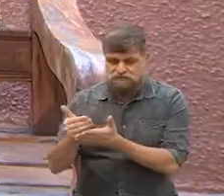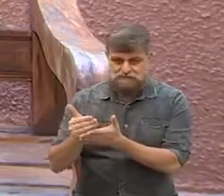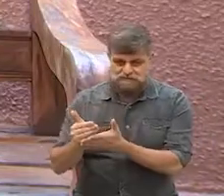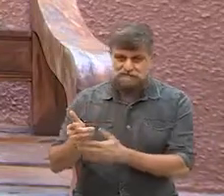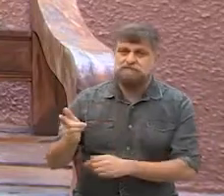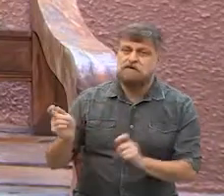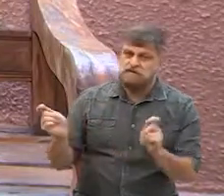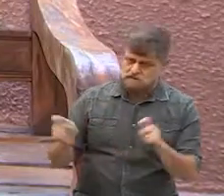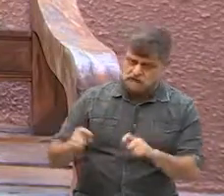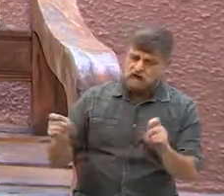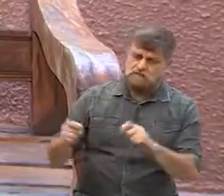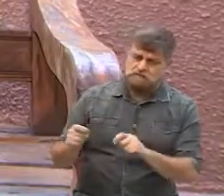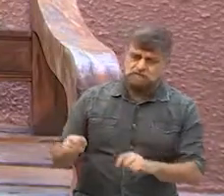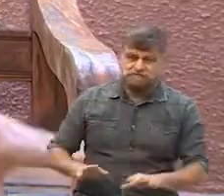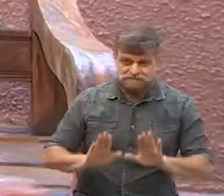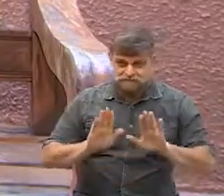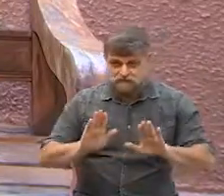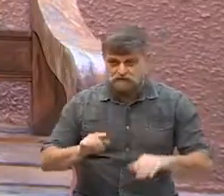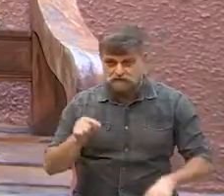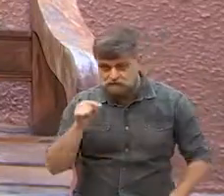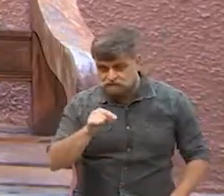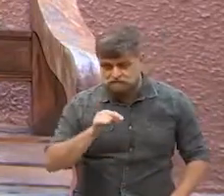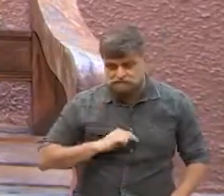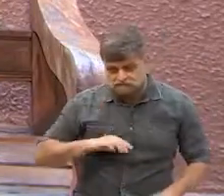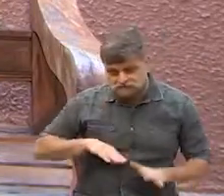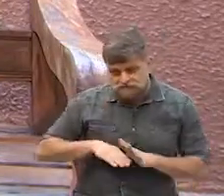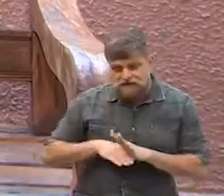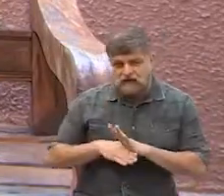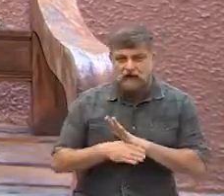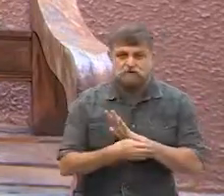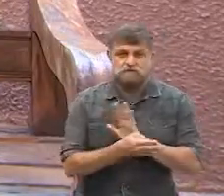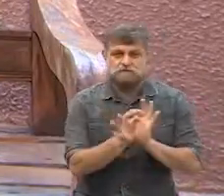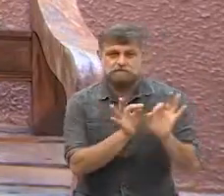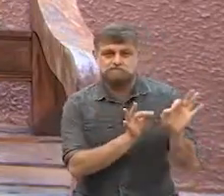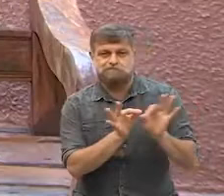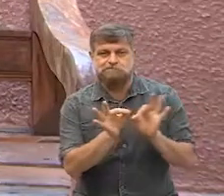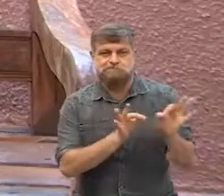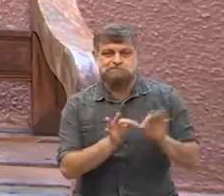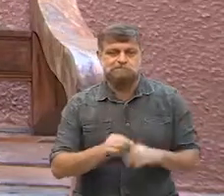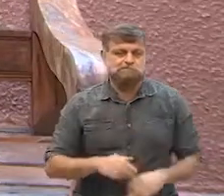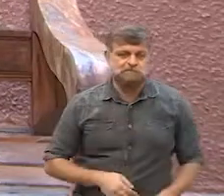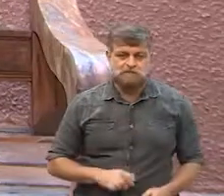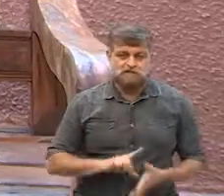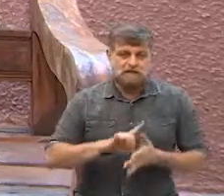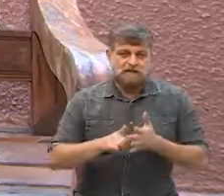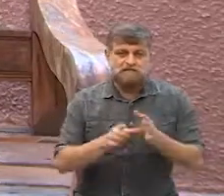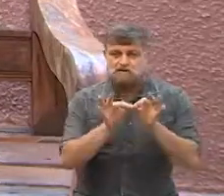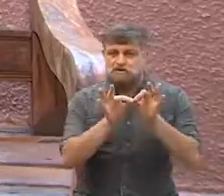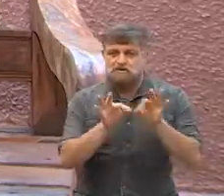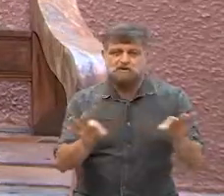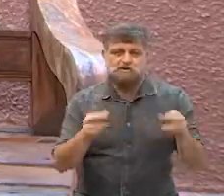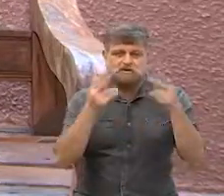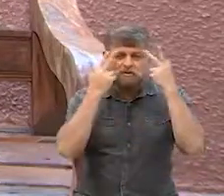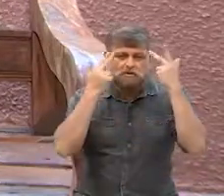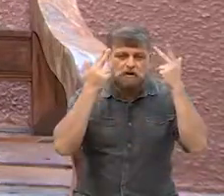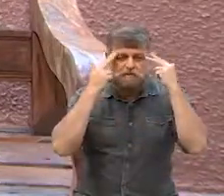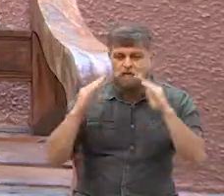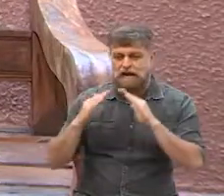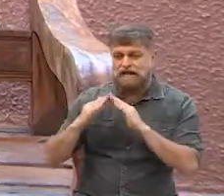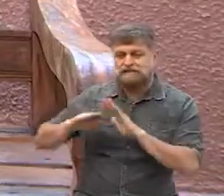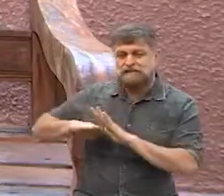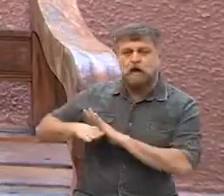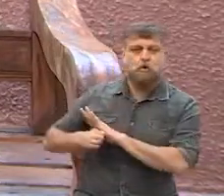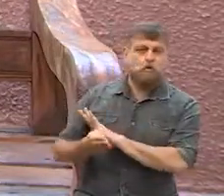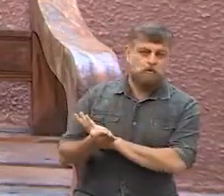começo? Dá. Mas só até você se organizar. Depois isso tudo vira muito simples e orgânico dentro da casa.